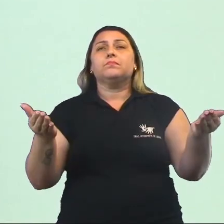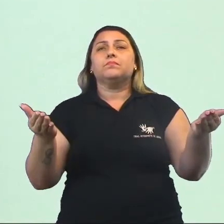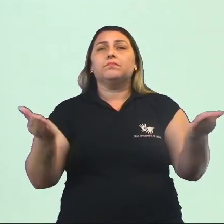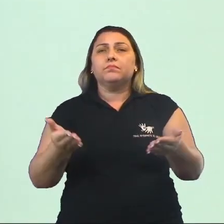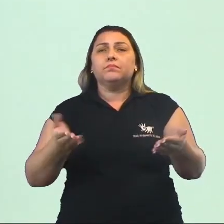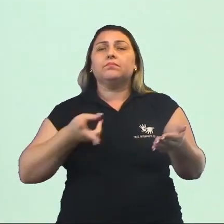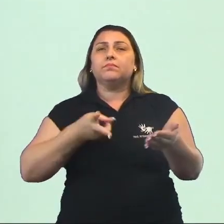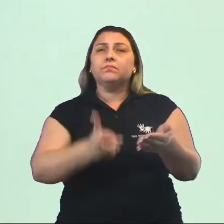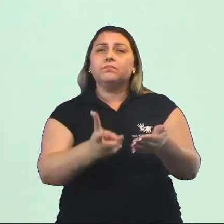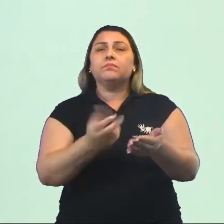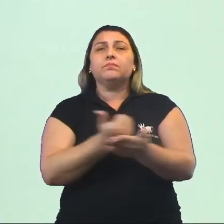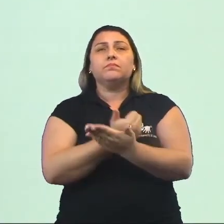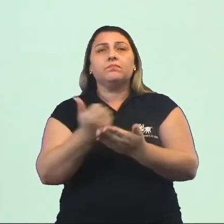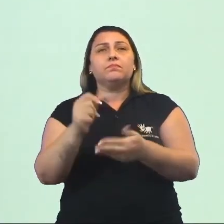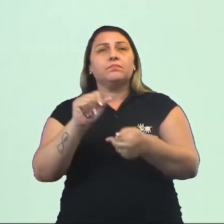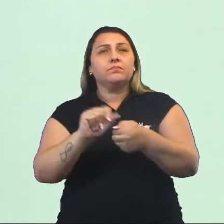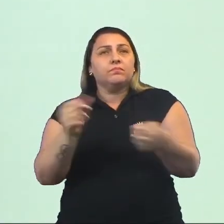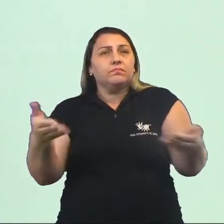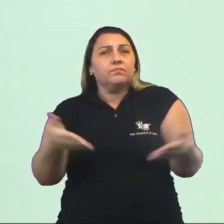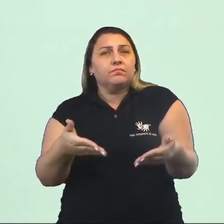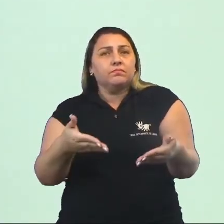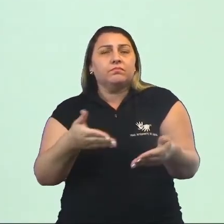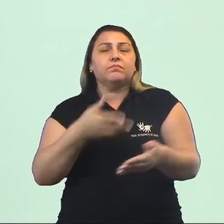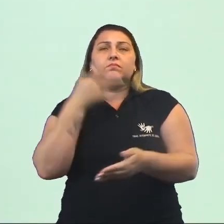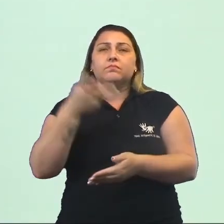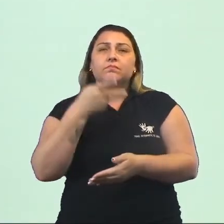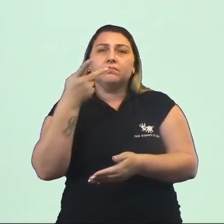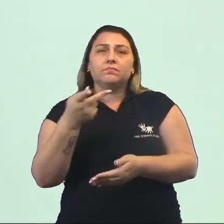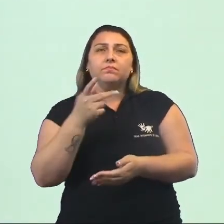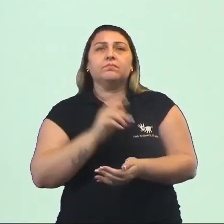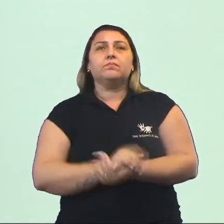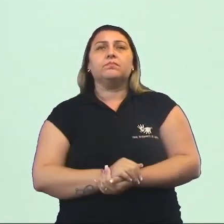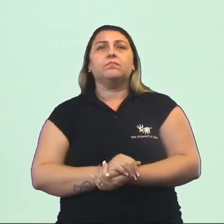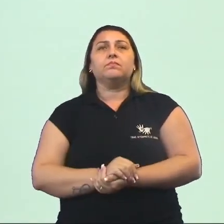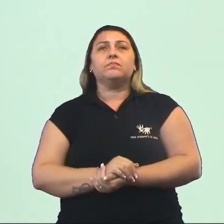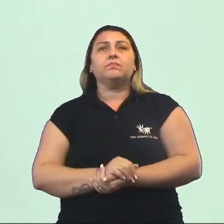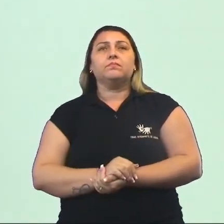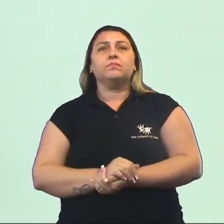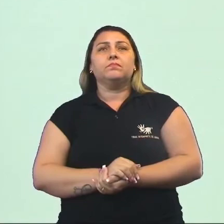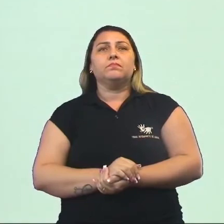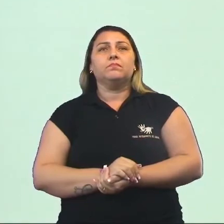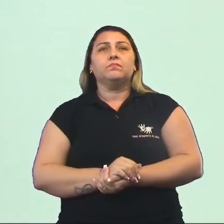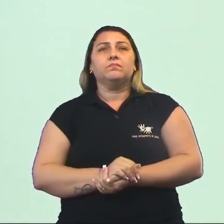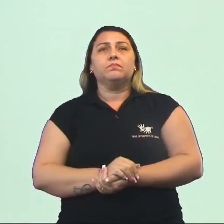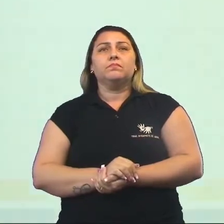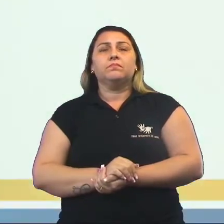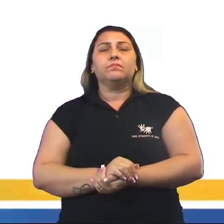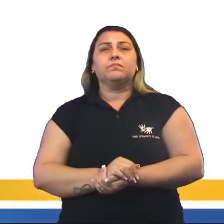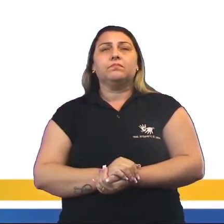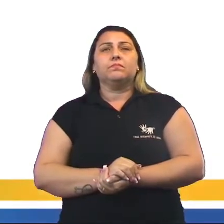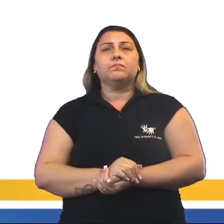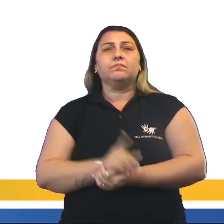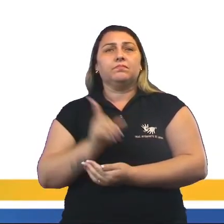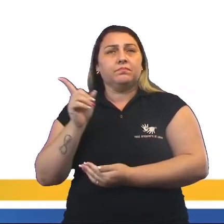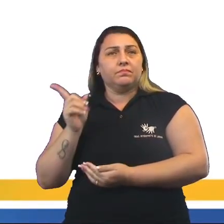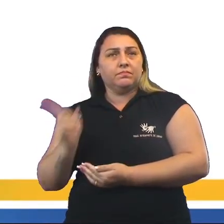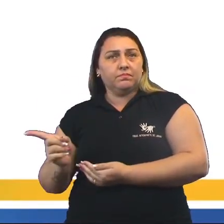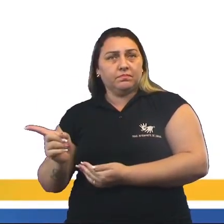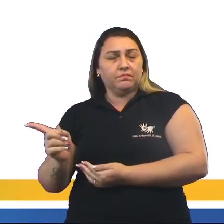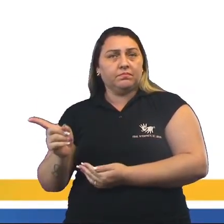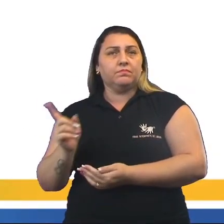ou seja, deixar essa ação sendo feita no momento da fala? Então, acredito que vocês tenham conseguido. Vamos ver a resposta juntos,